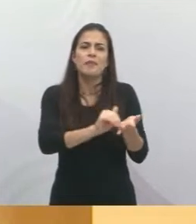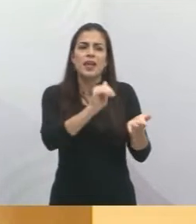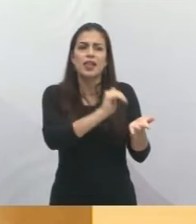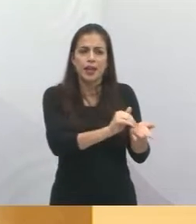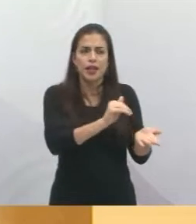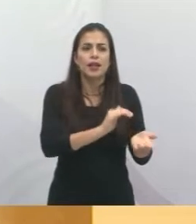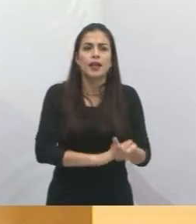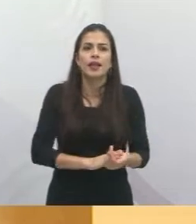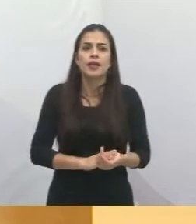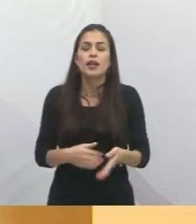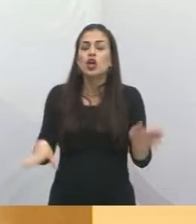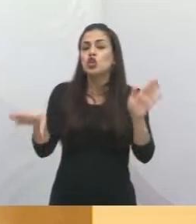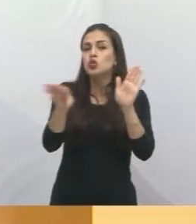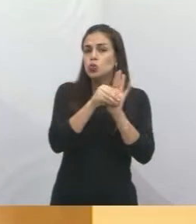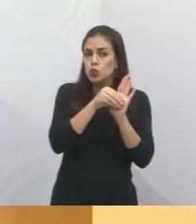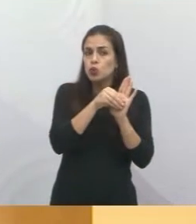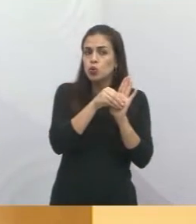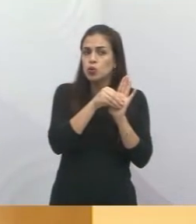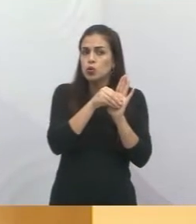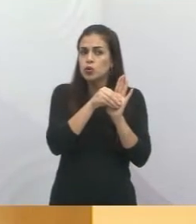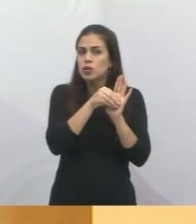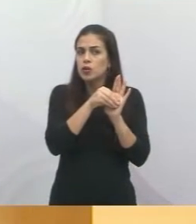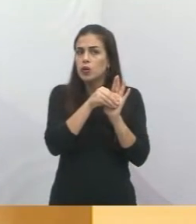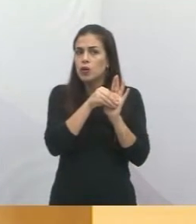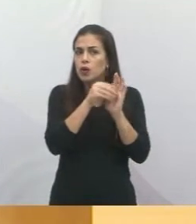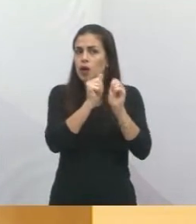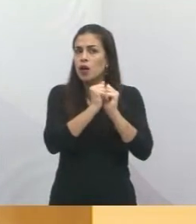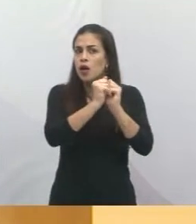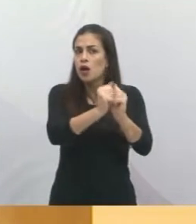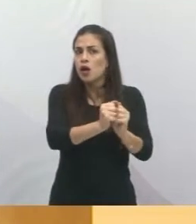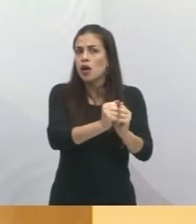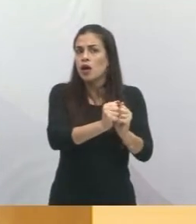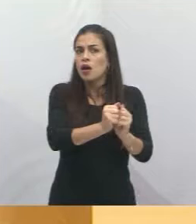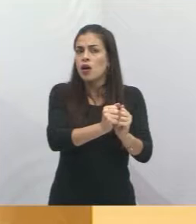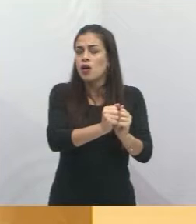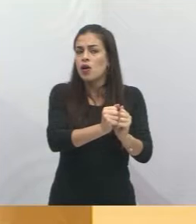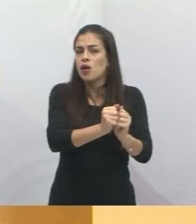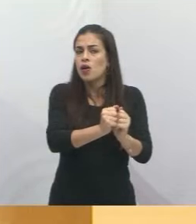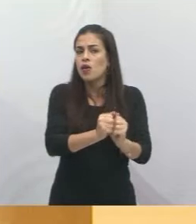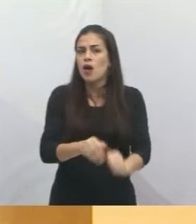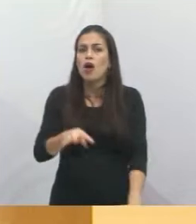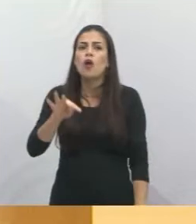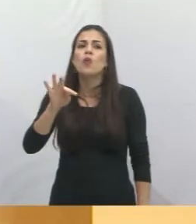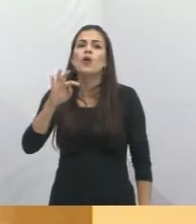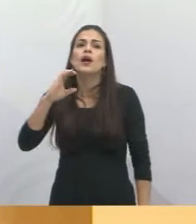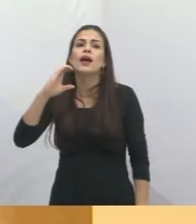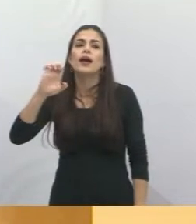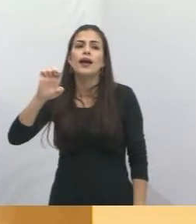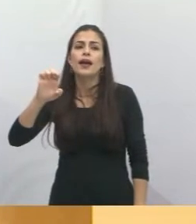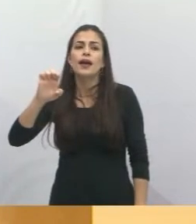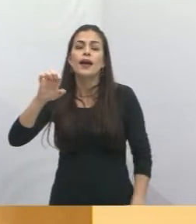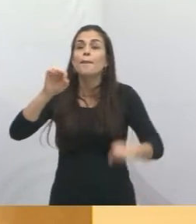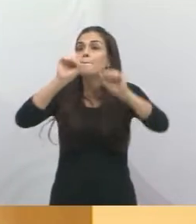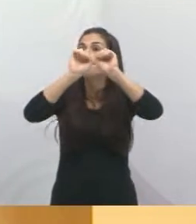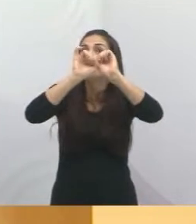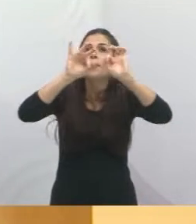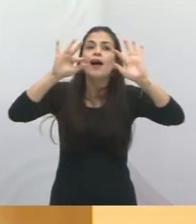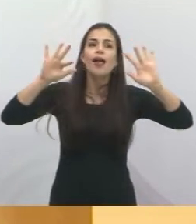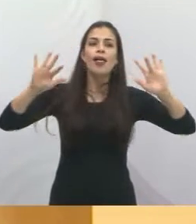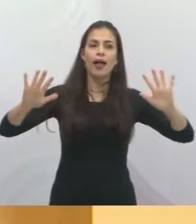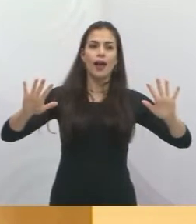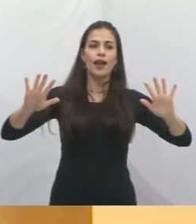e isso soma-se ao Tribunal de Contas como uma transparência